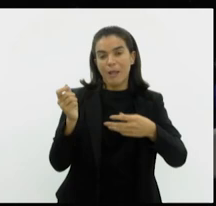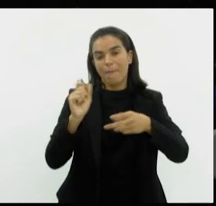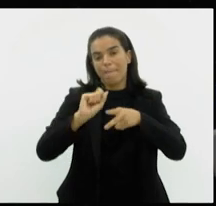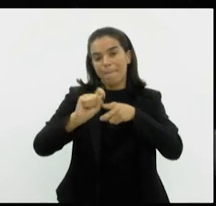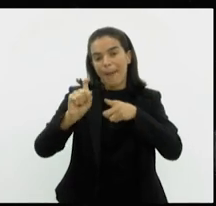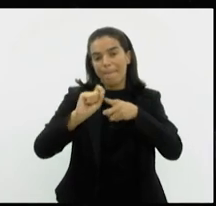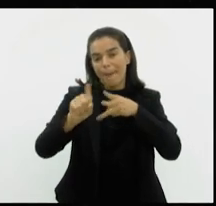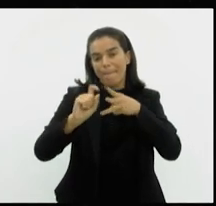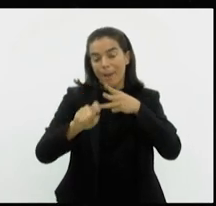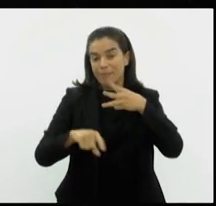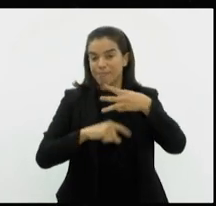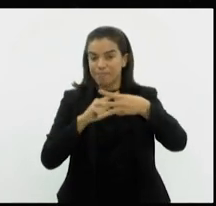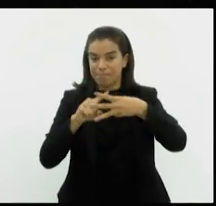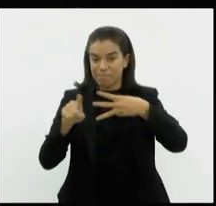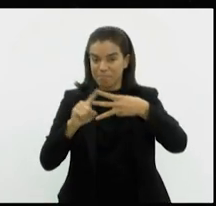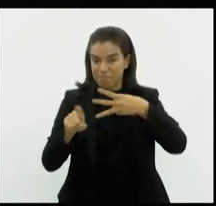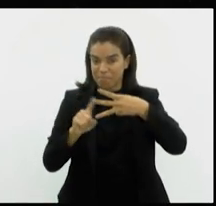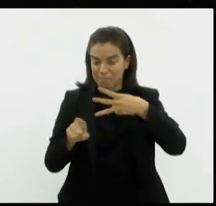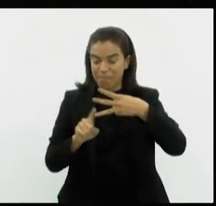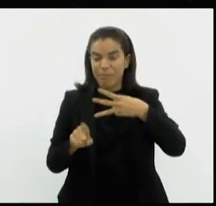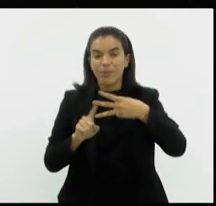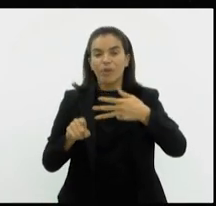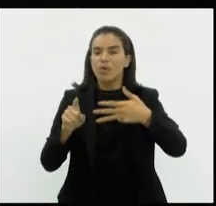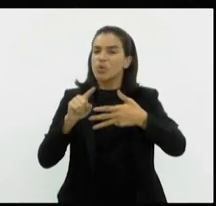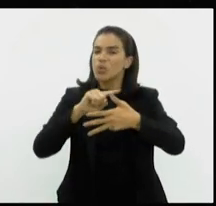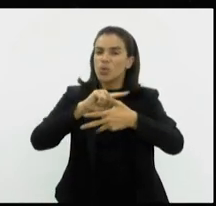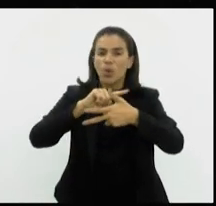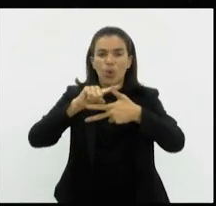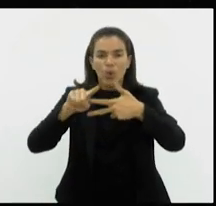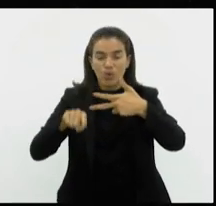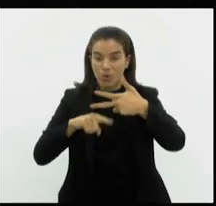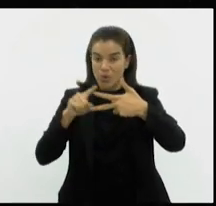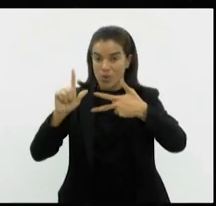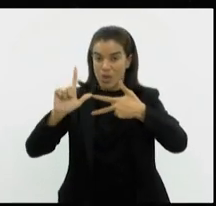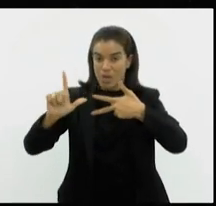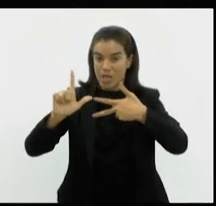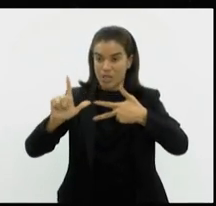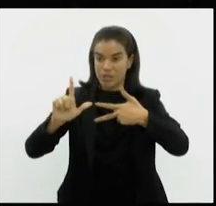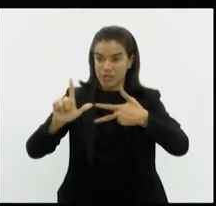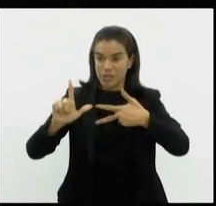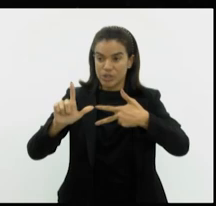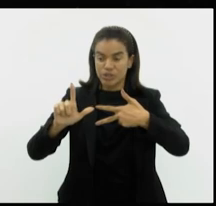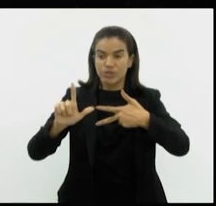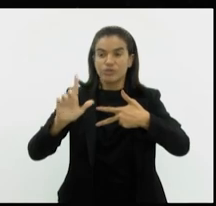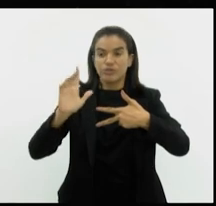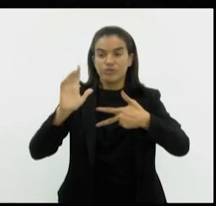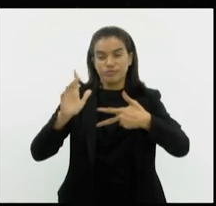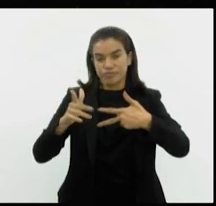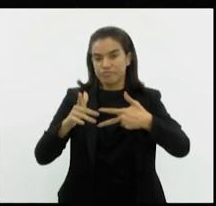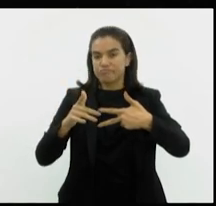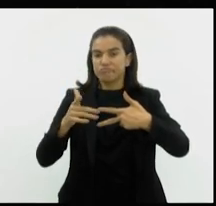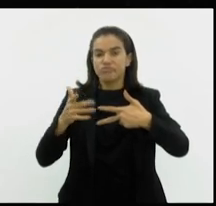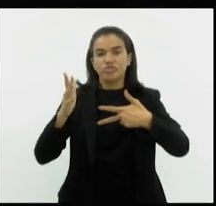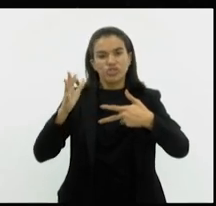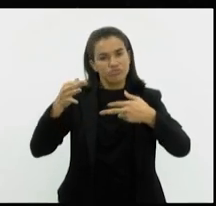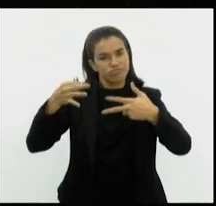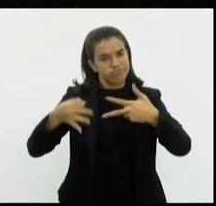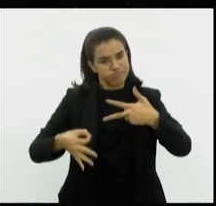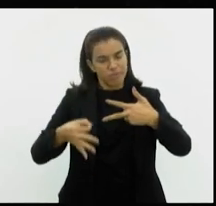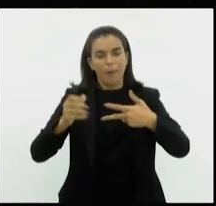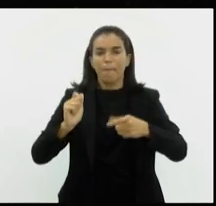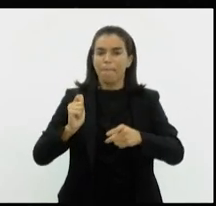parcelas todos os poderes o poder legislativo justamente de uma forma justa